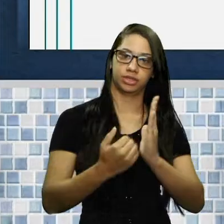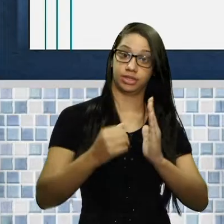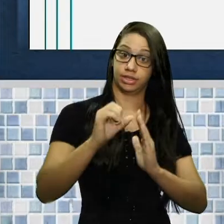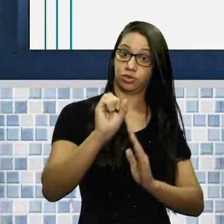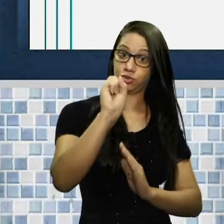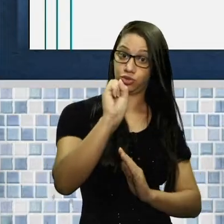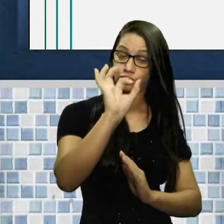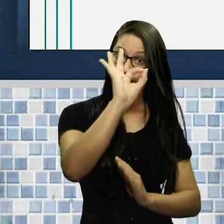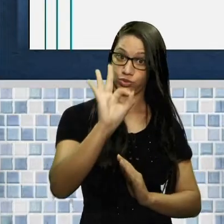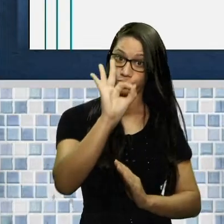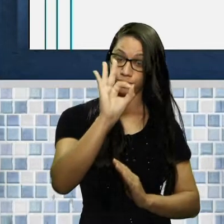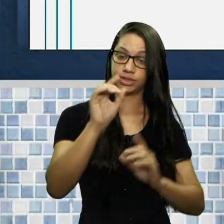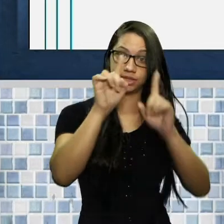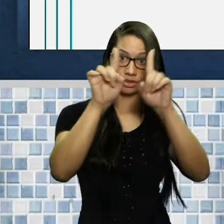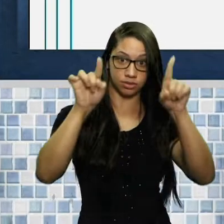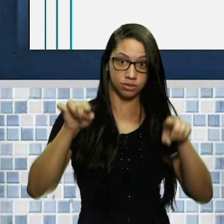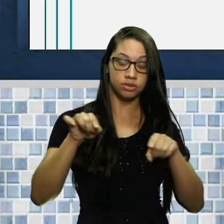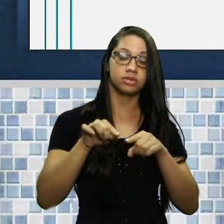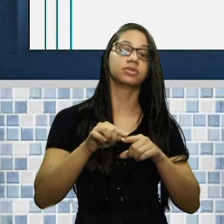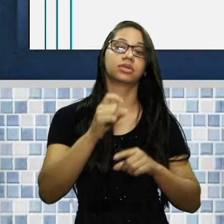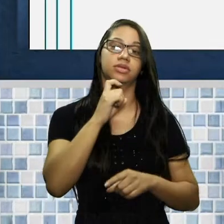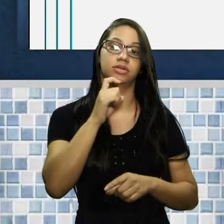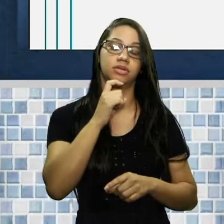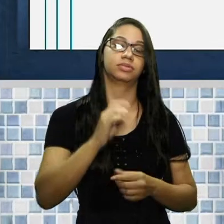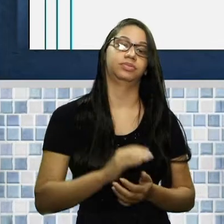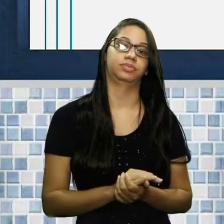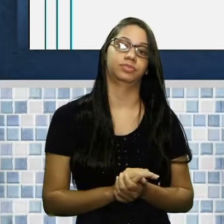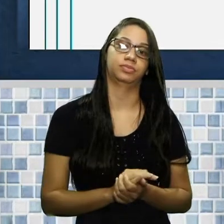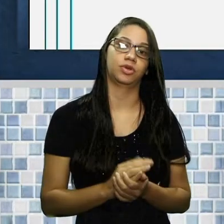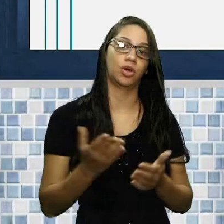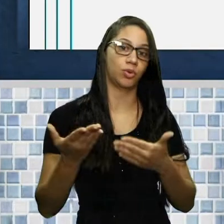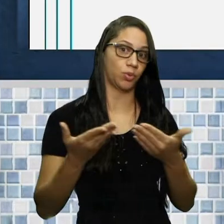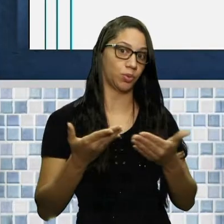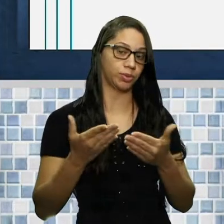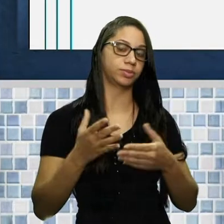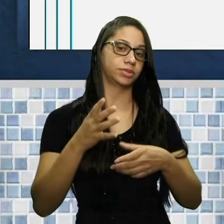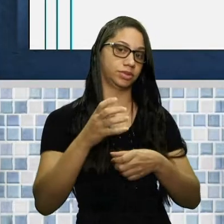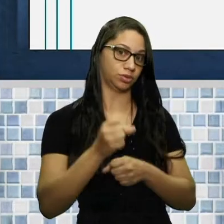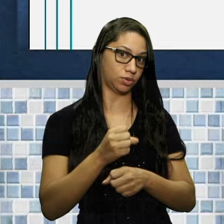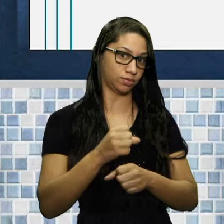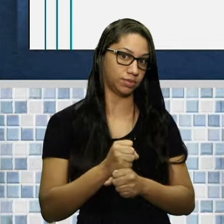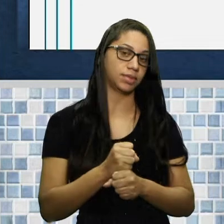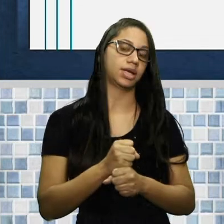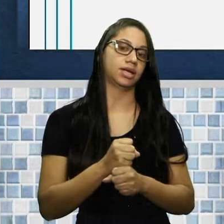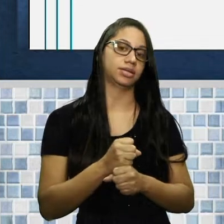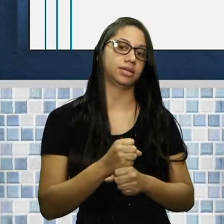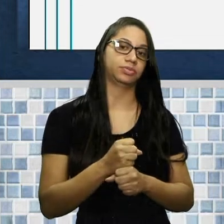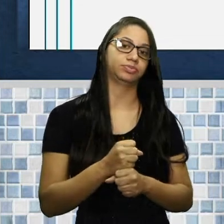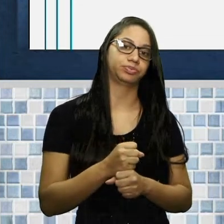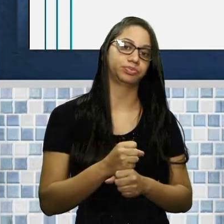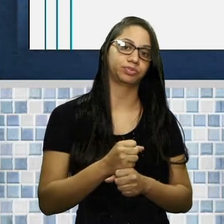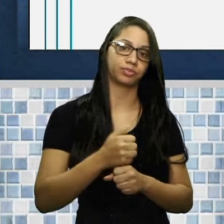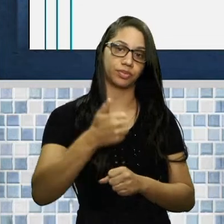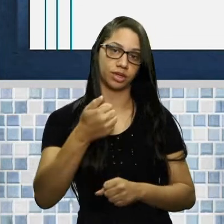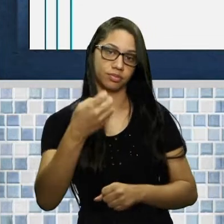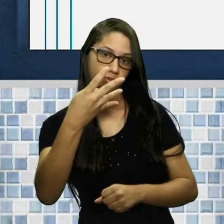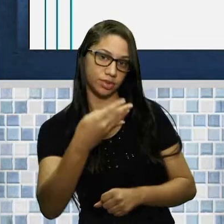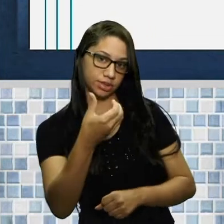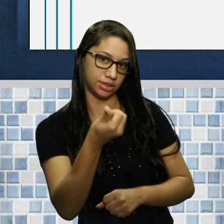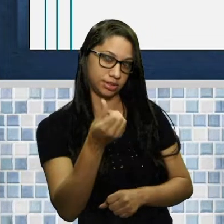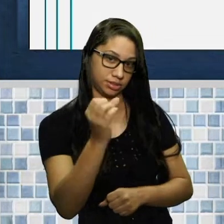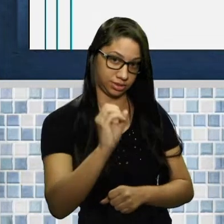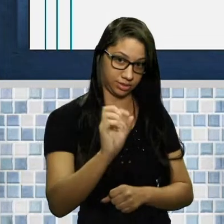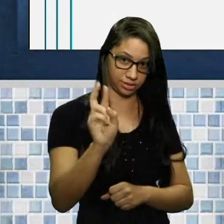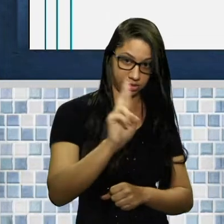sobre a geladeira, que corresponde à geladeira somada com o fogão em R$